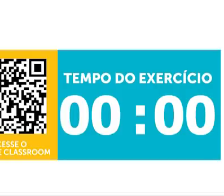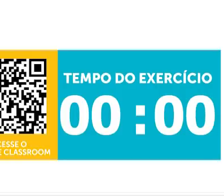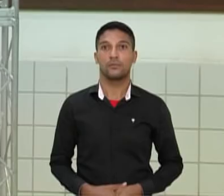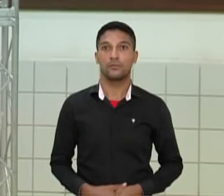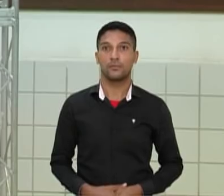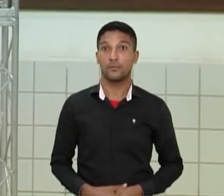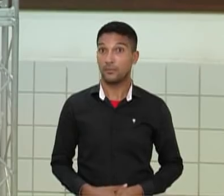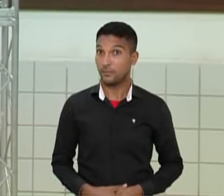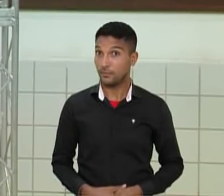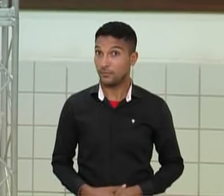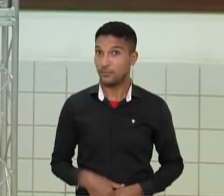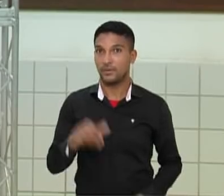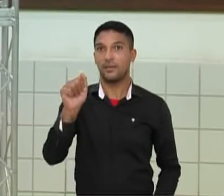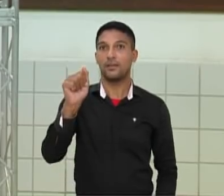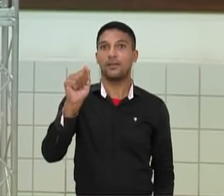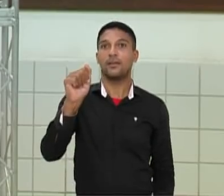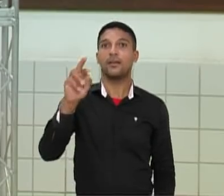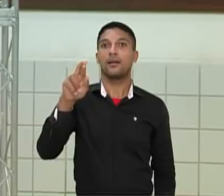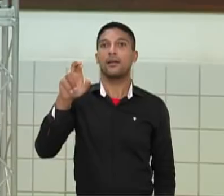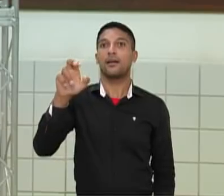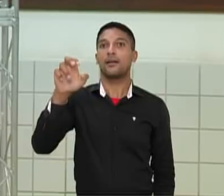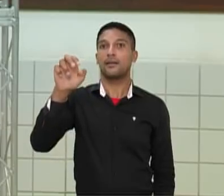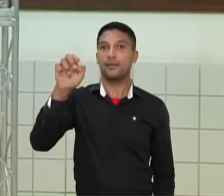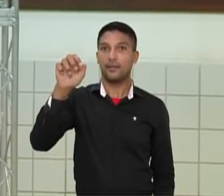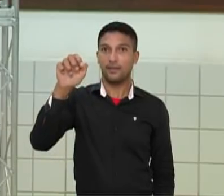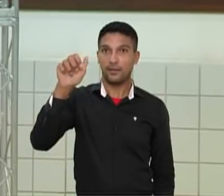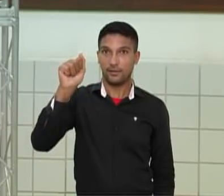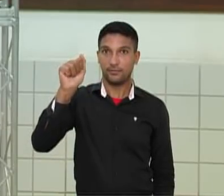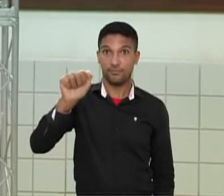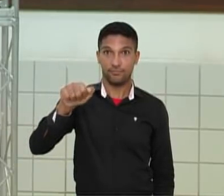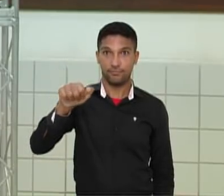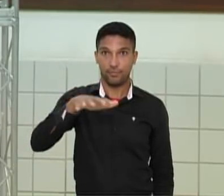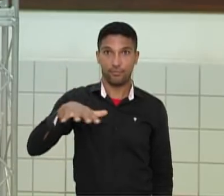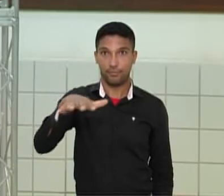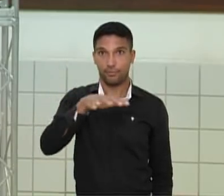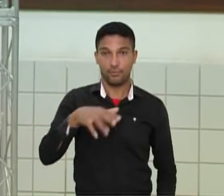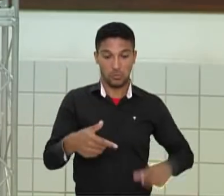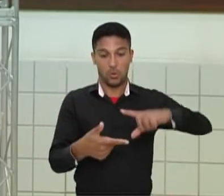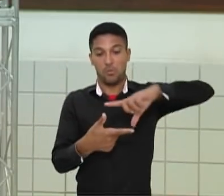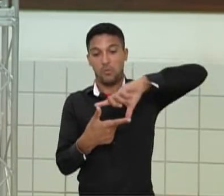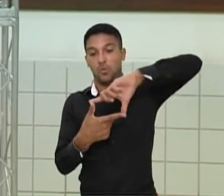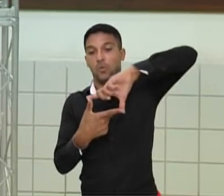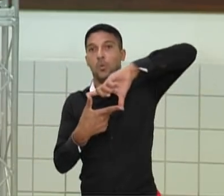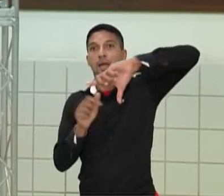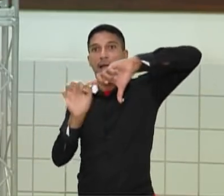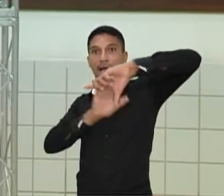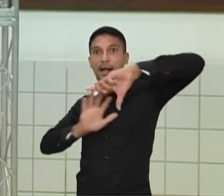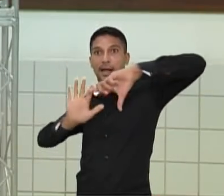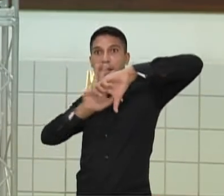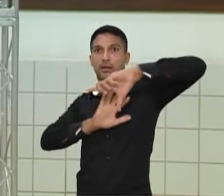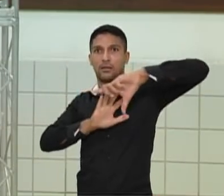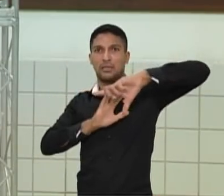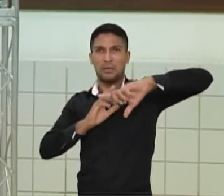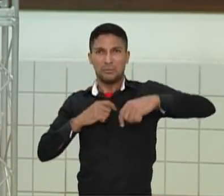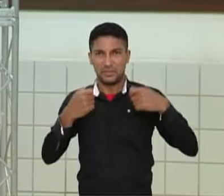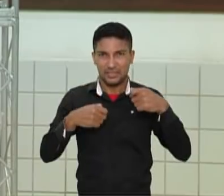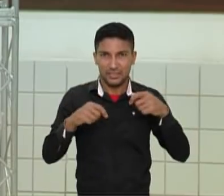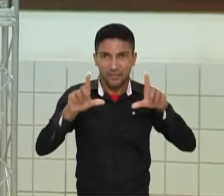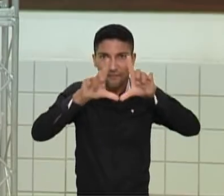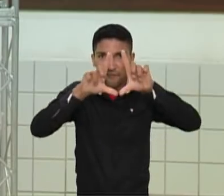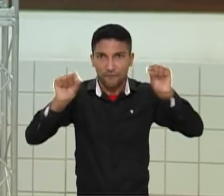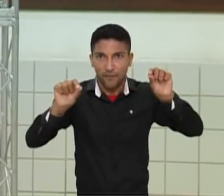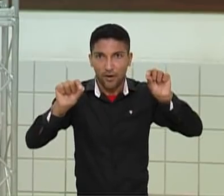Área de paralelogramo. Tem que lembrar de fórmula? Não. Você tem que organizar o seu pensamento lá,